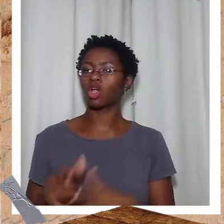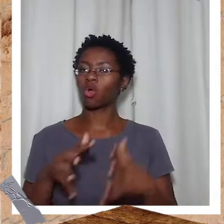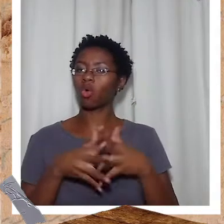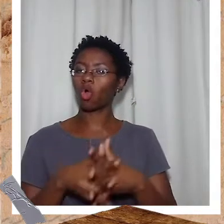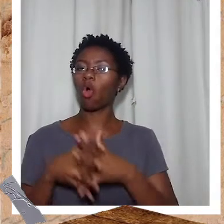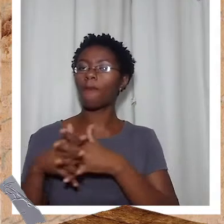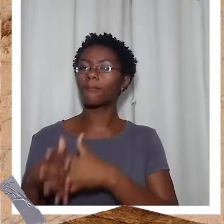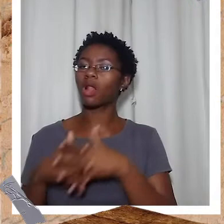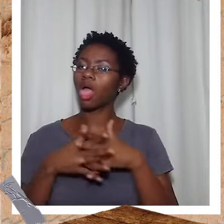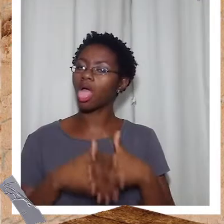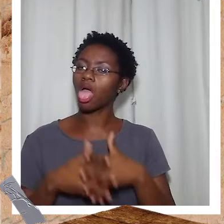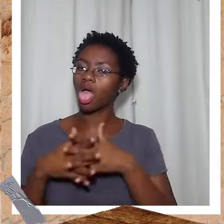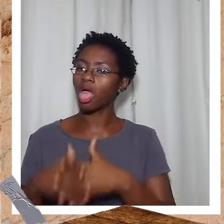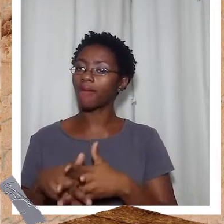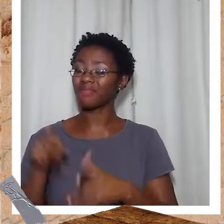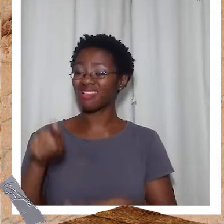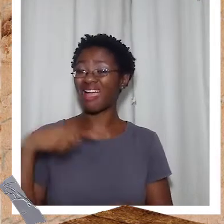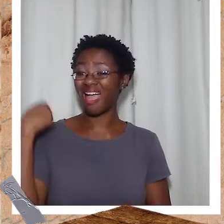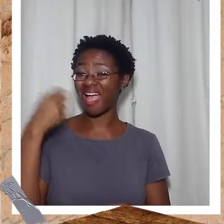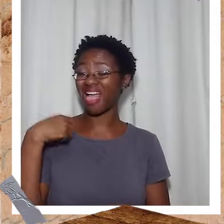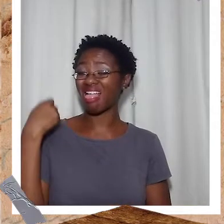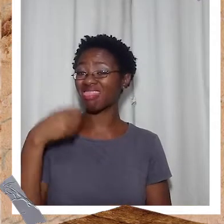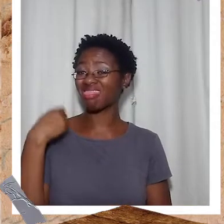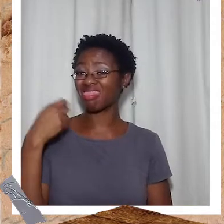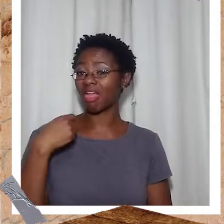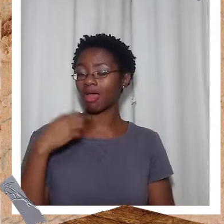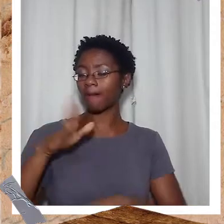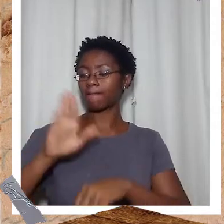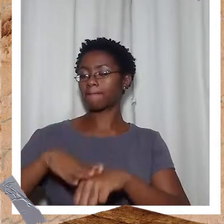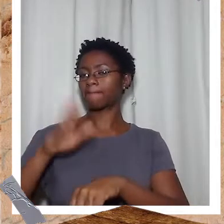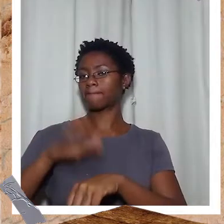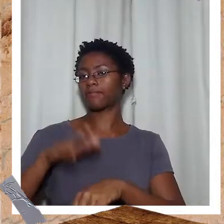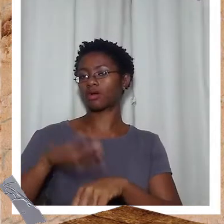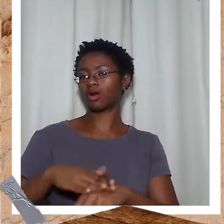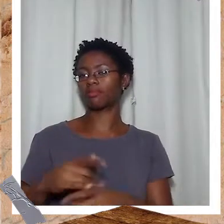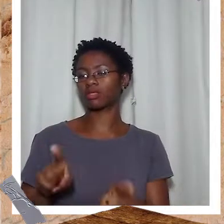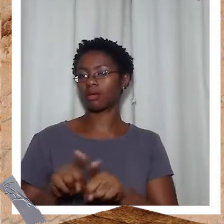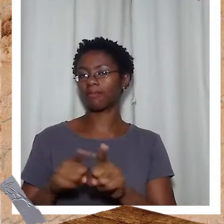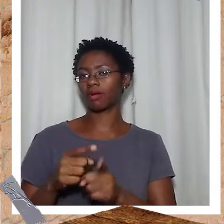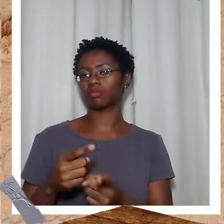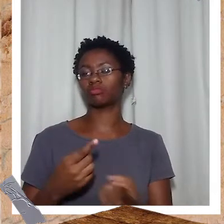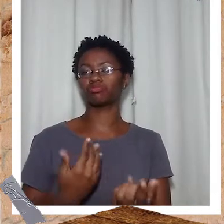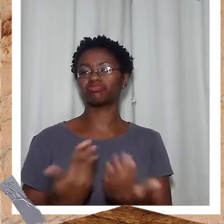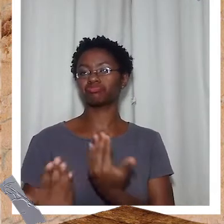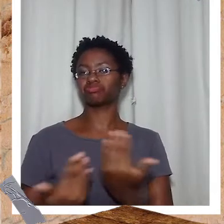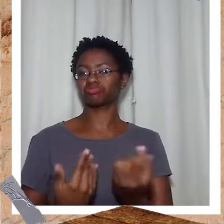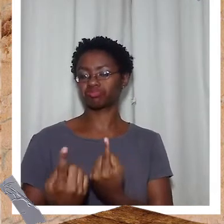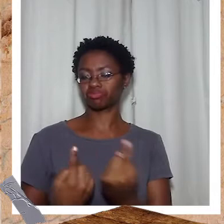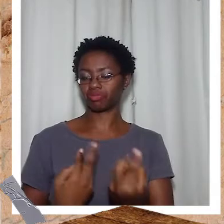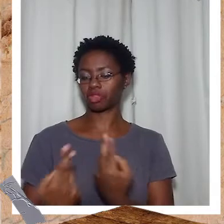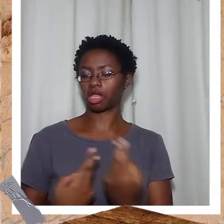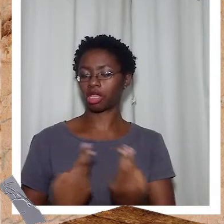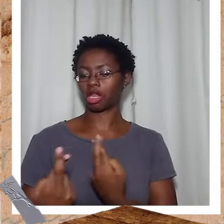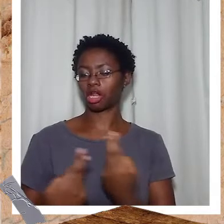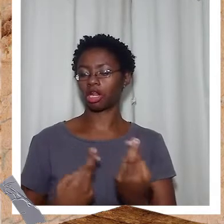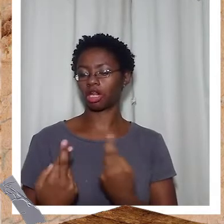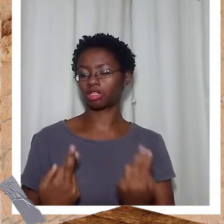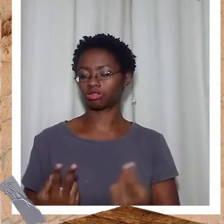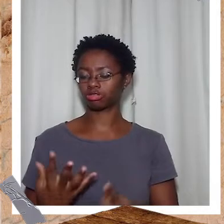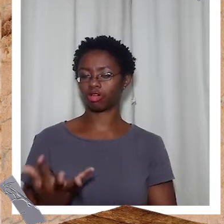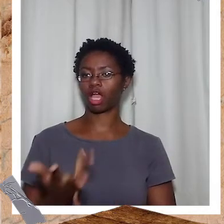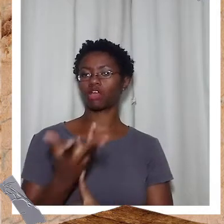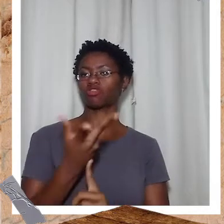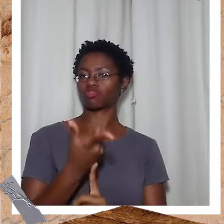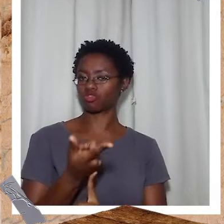autora protagonista de uma relação estética também, né? Muitas vezes eu também